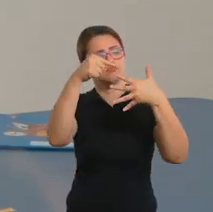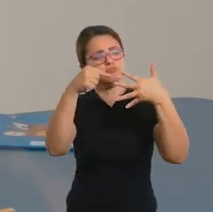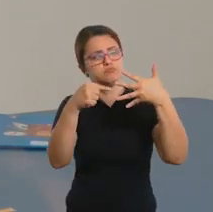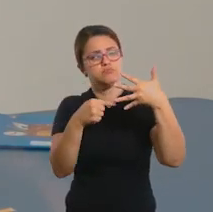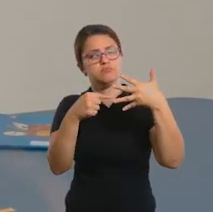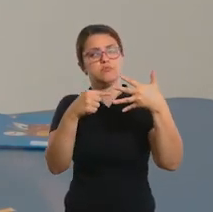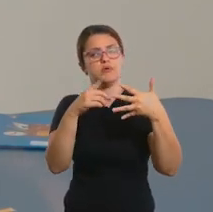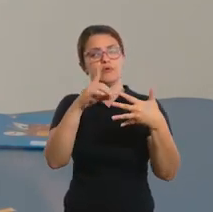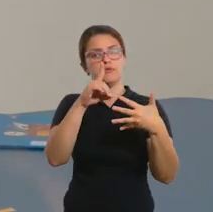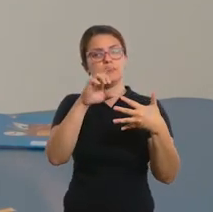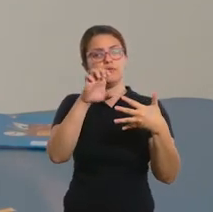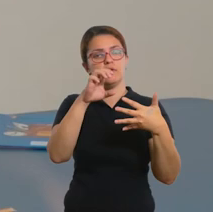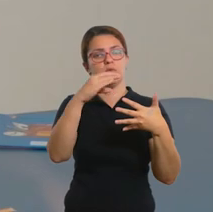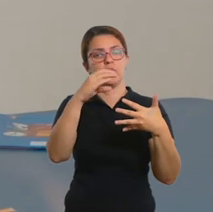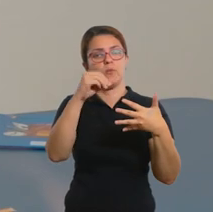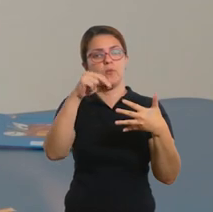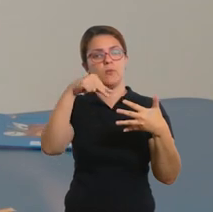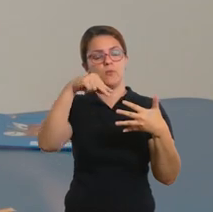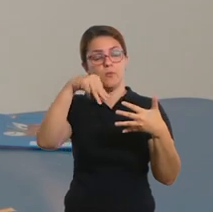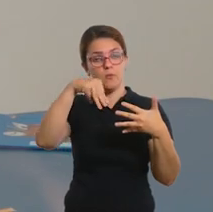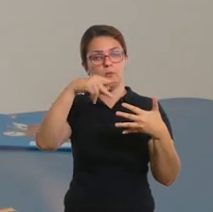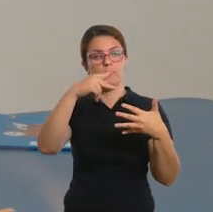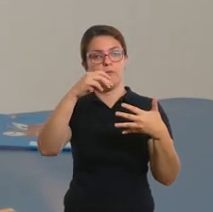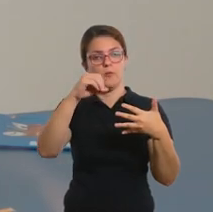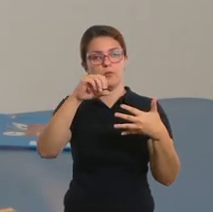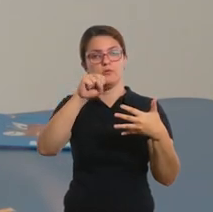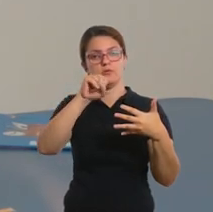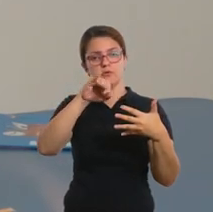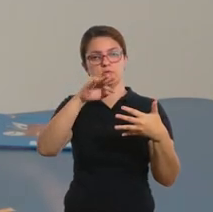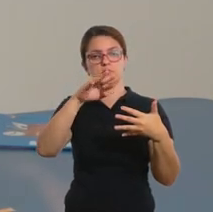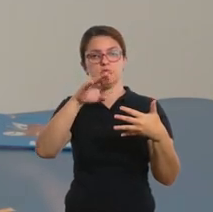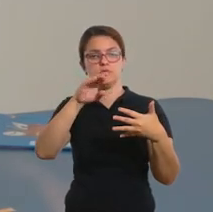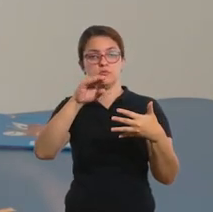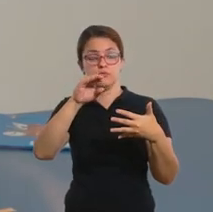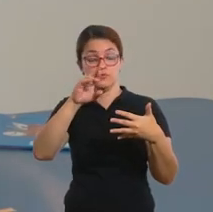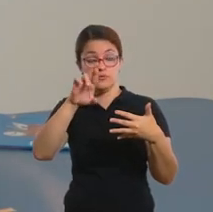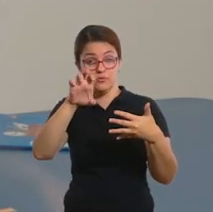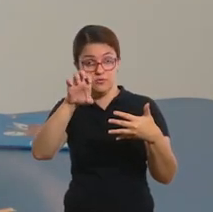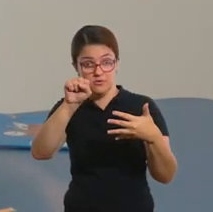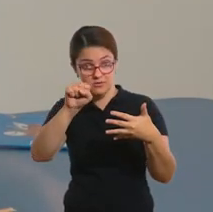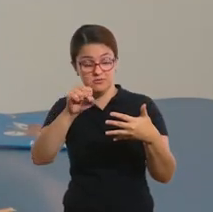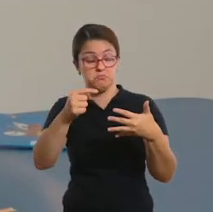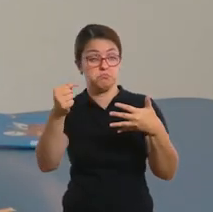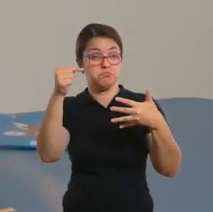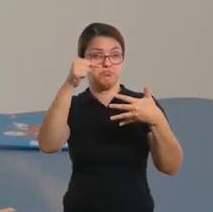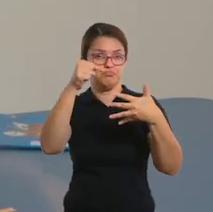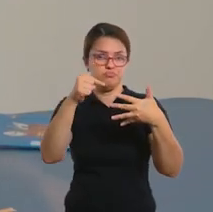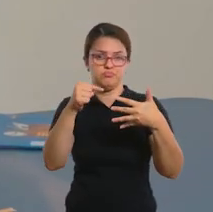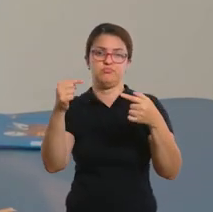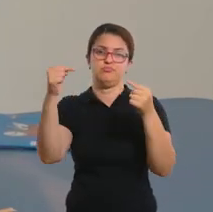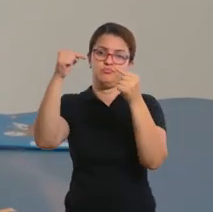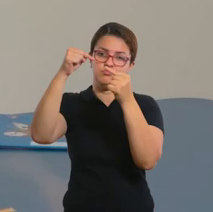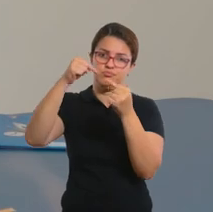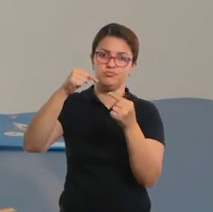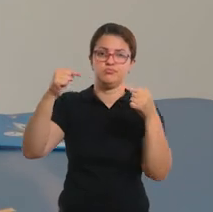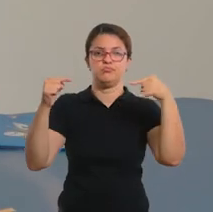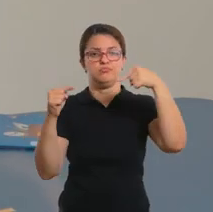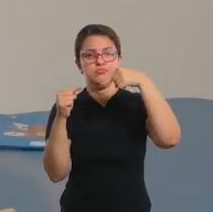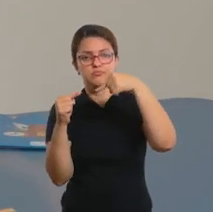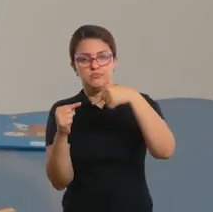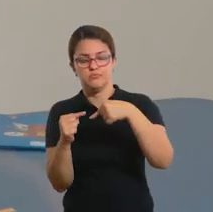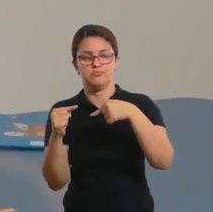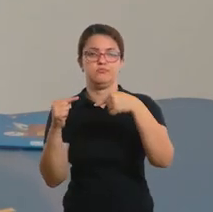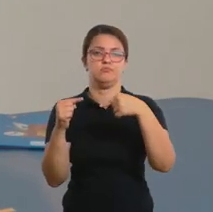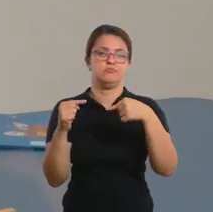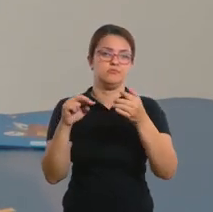são os decompositores. Então, a gente vai pegar lá o número 3 e vai colocar assim. E assim, vocês vão numerando a